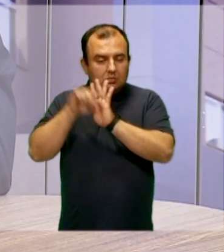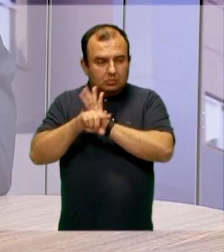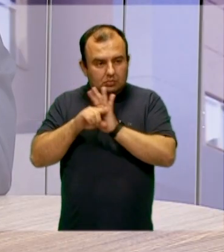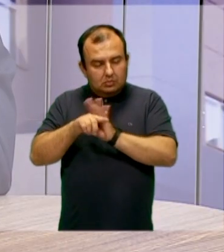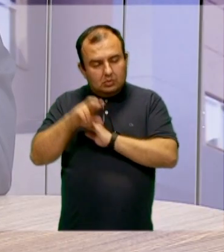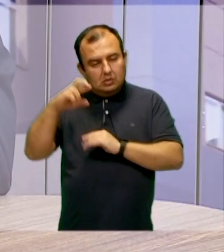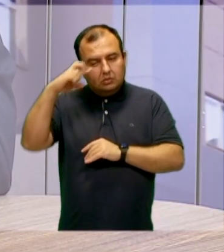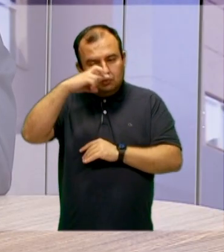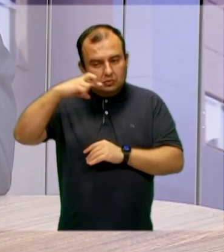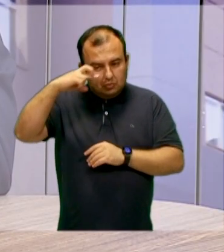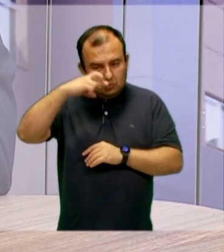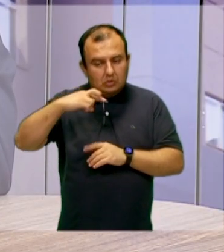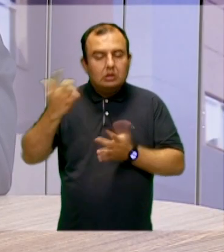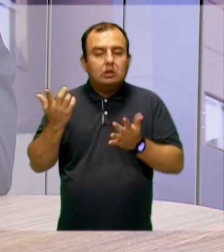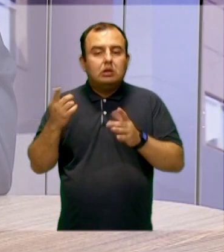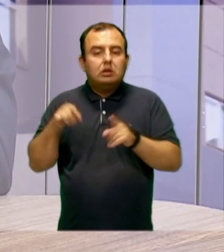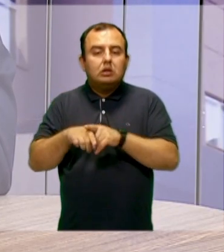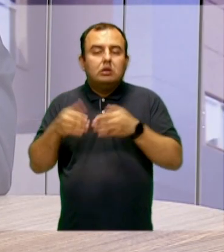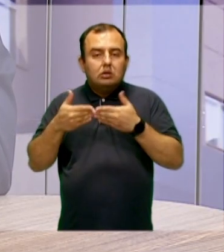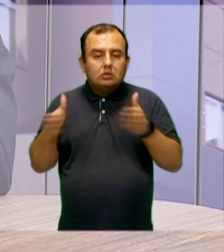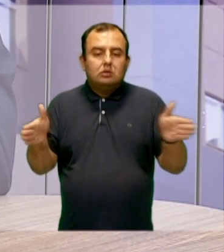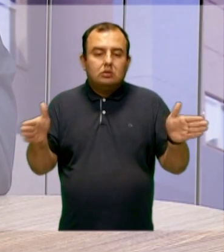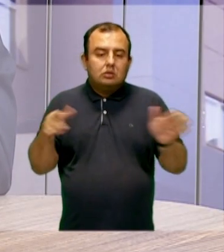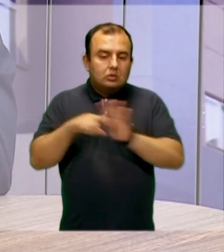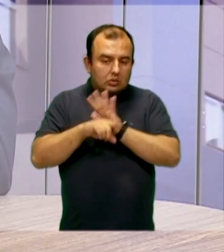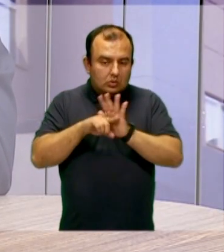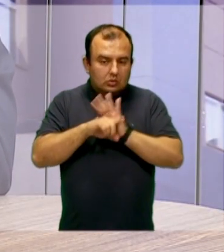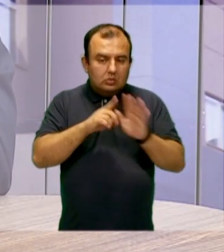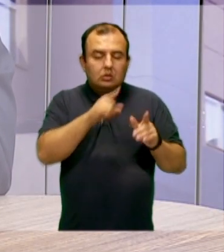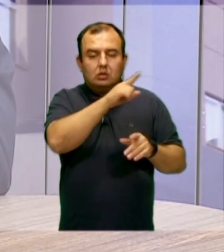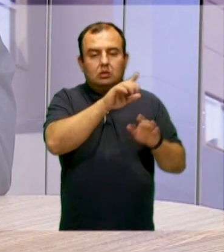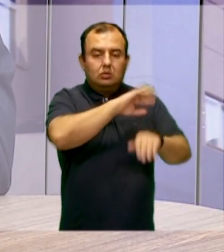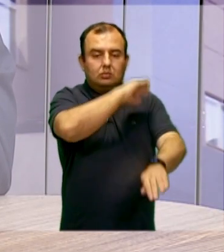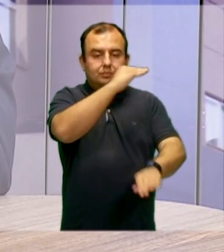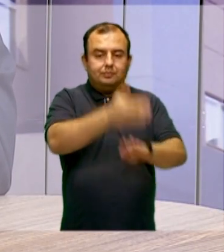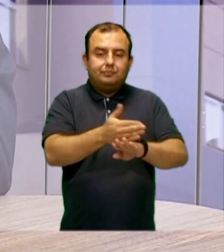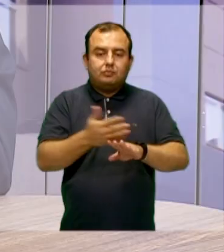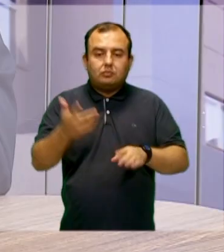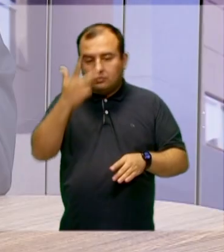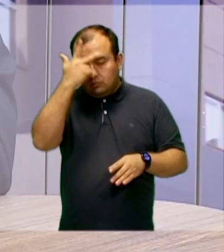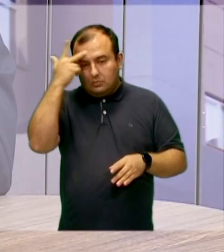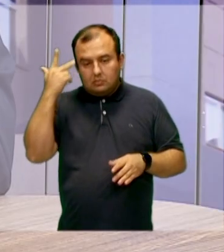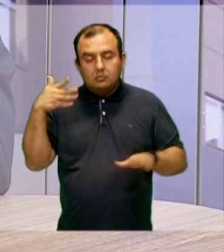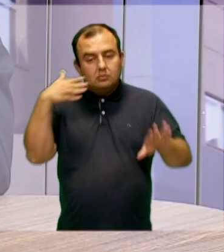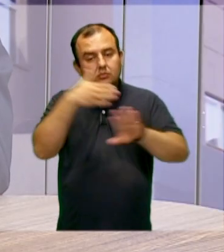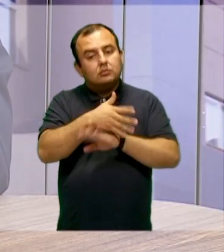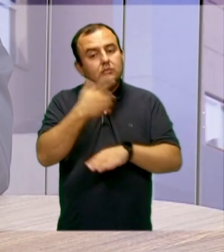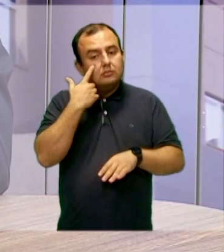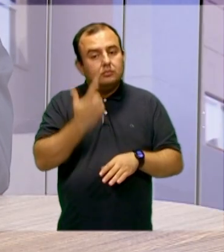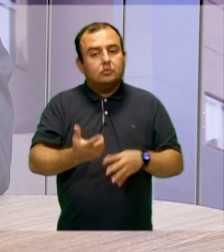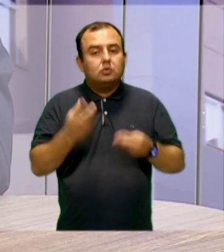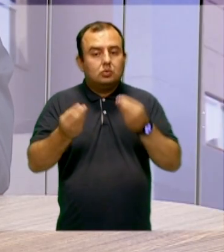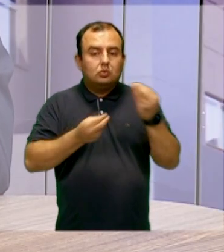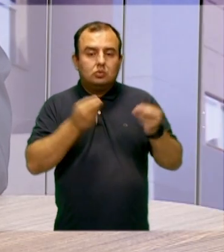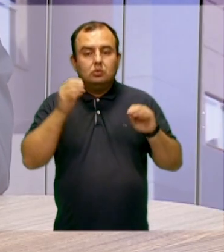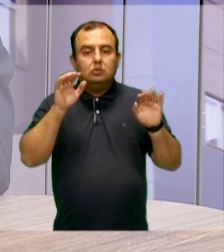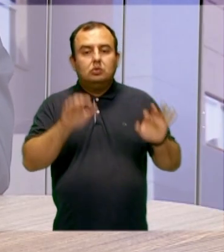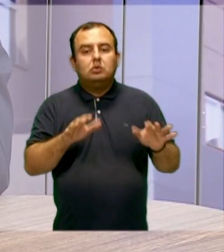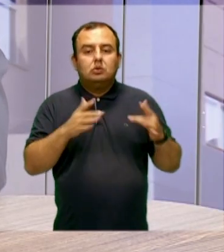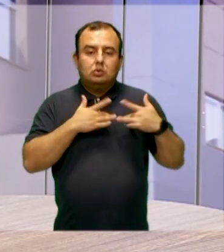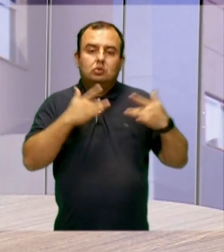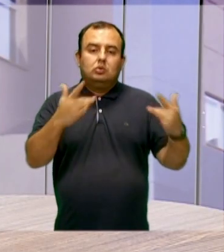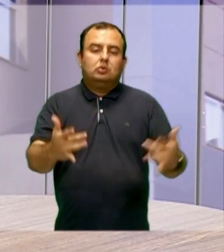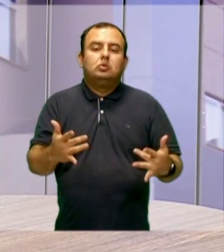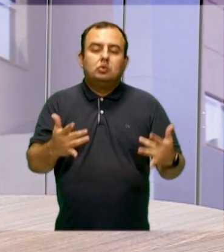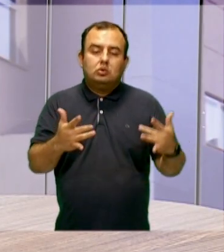esses lotes ficaram disponíveis para vistoria lá no galpão, para o pessoal ir lá e olhar da forma que está. Então, a doação